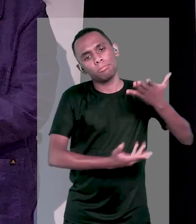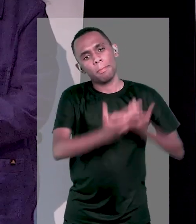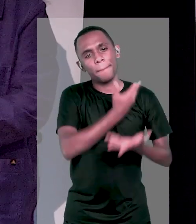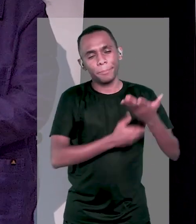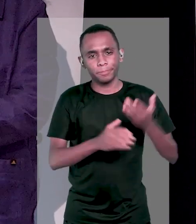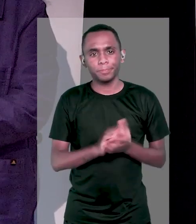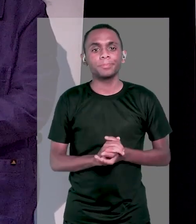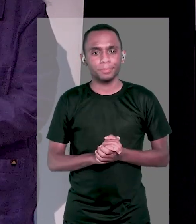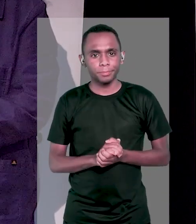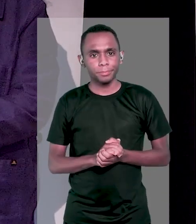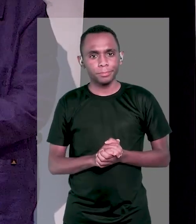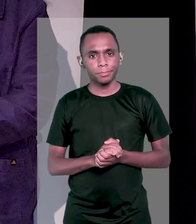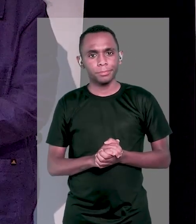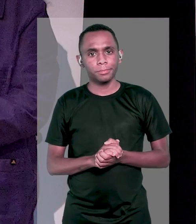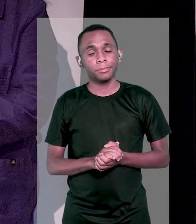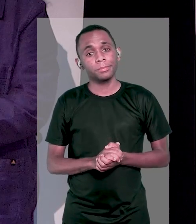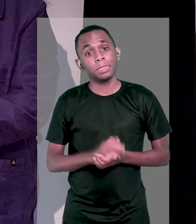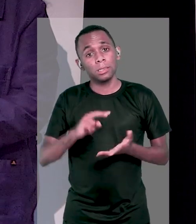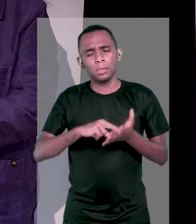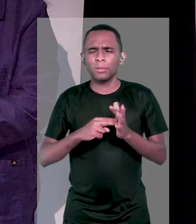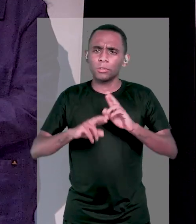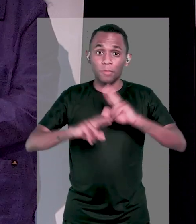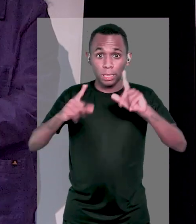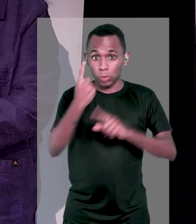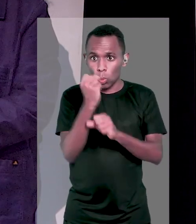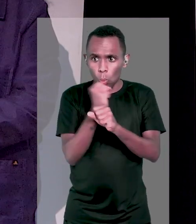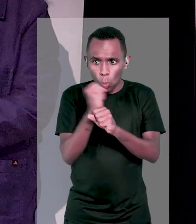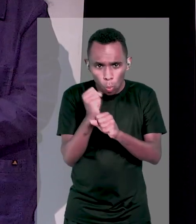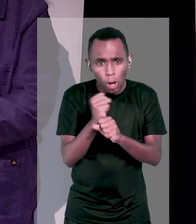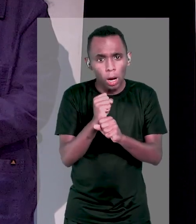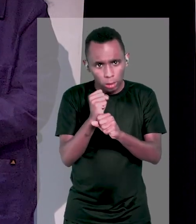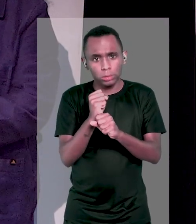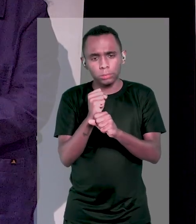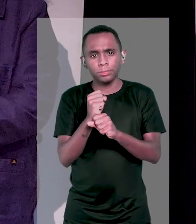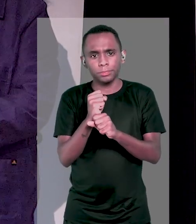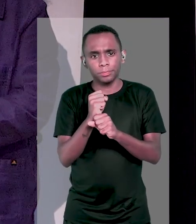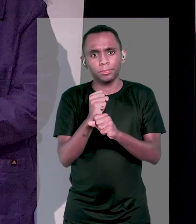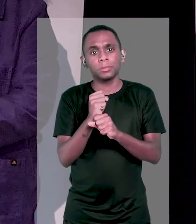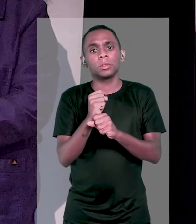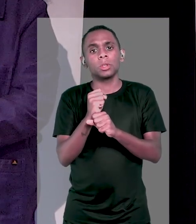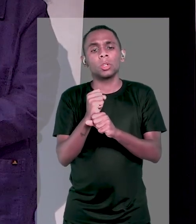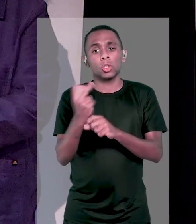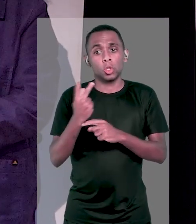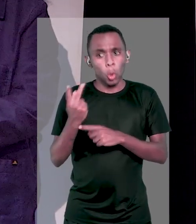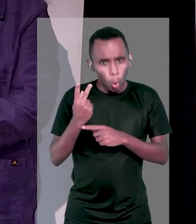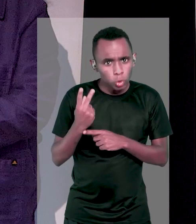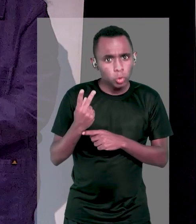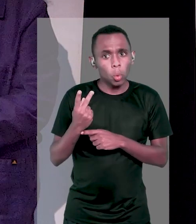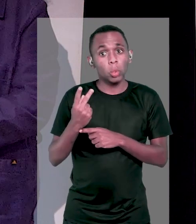disseram que não era cultural. Então, a gente não podia fazer, não é? Tivemos que interromper. E essa retomada é